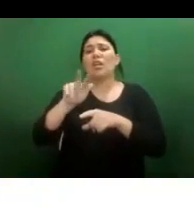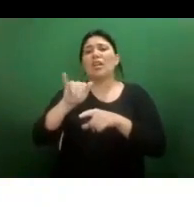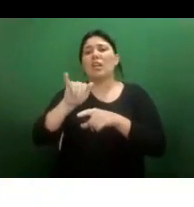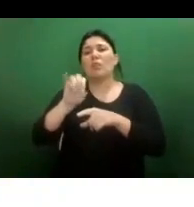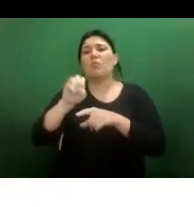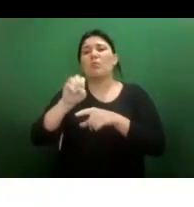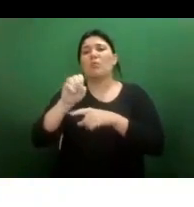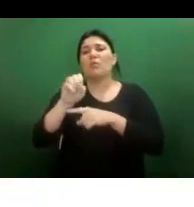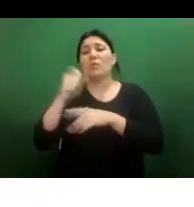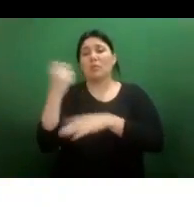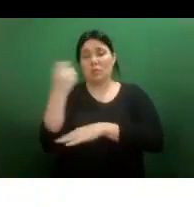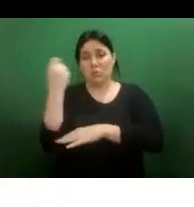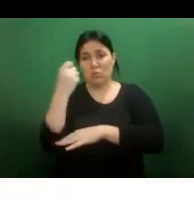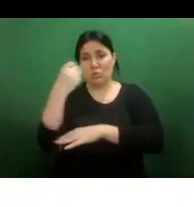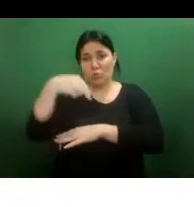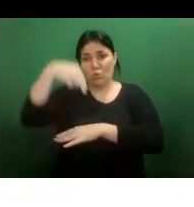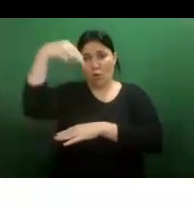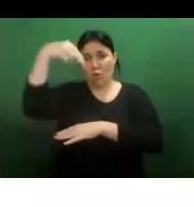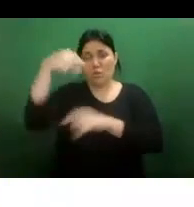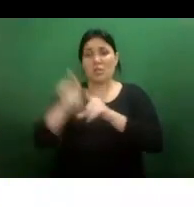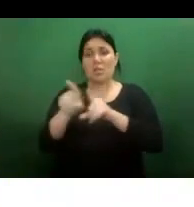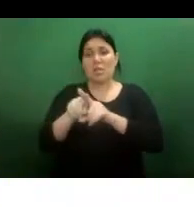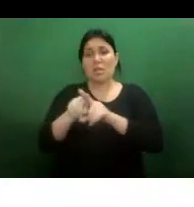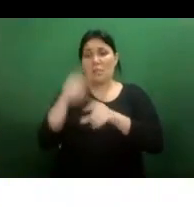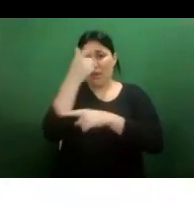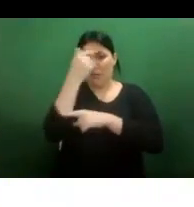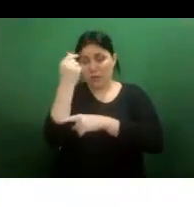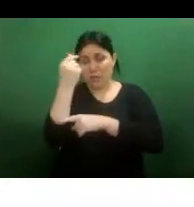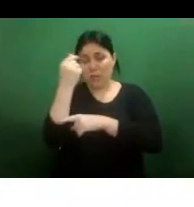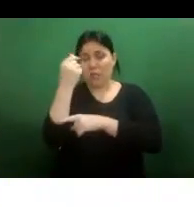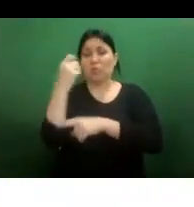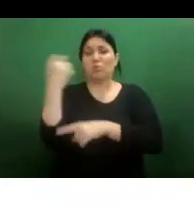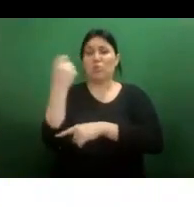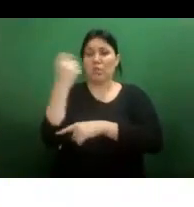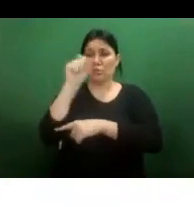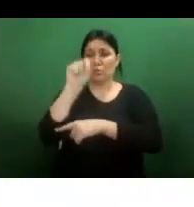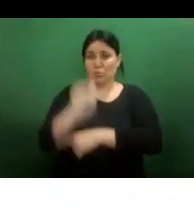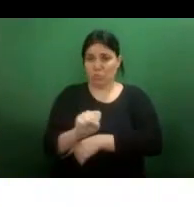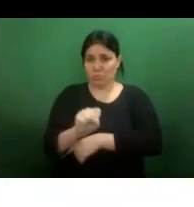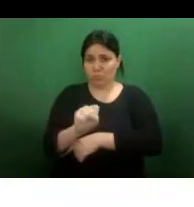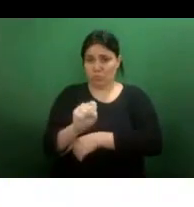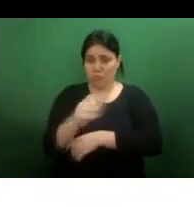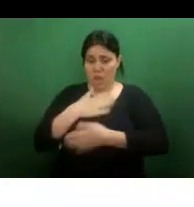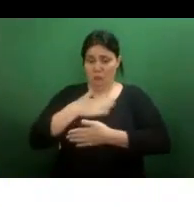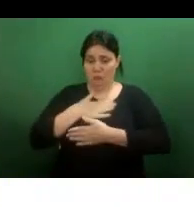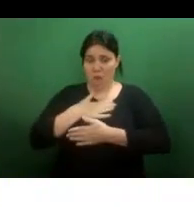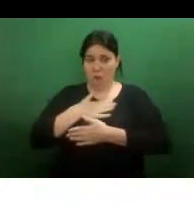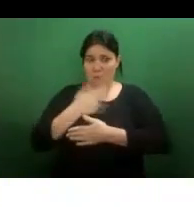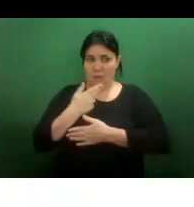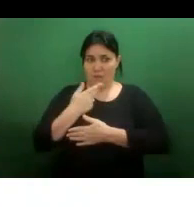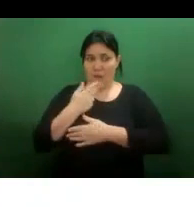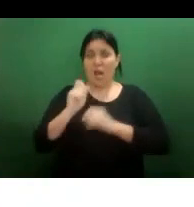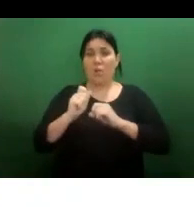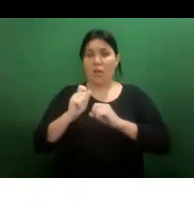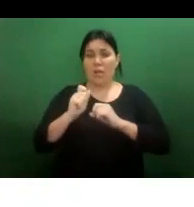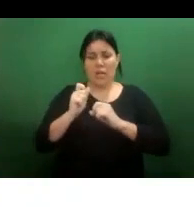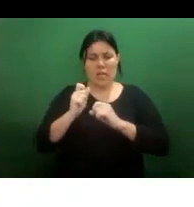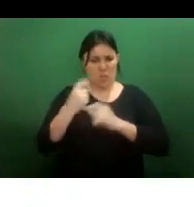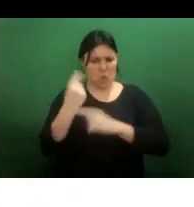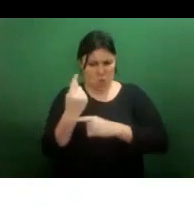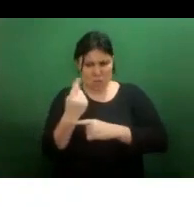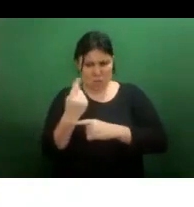do Sul. Como podemos ver nessa minha fala, nós não fazemos nada sozinhos. São sempre as nossas redes